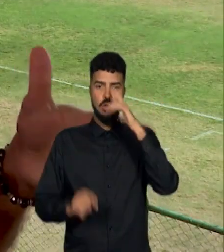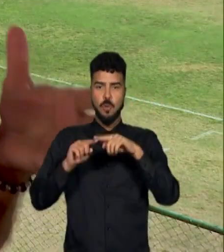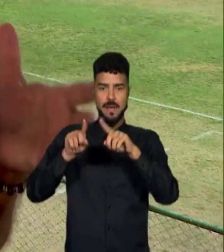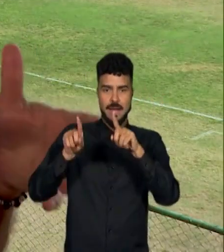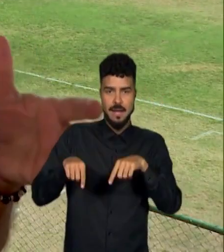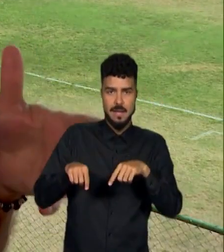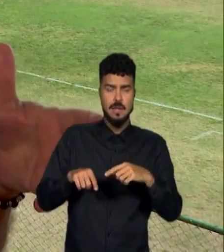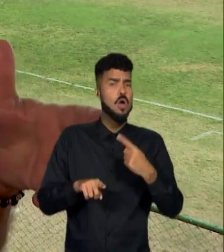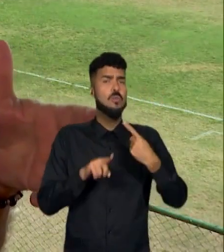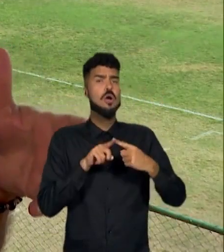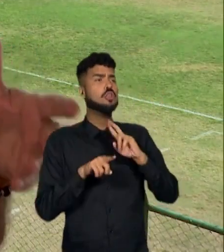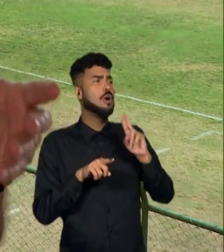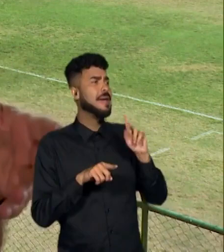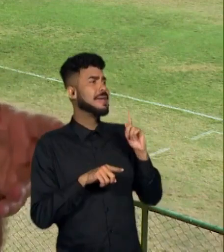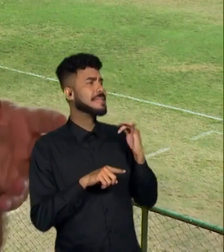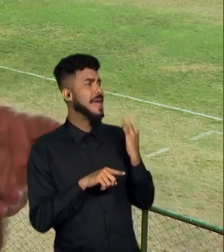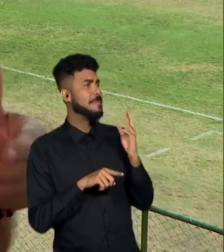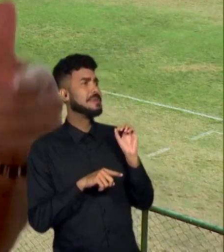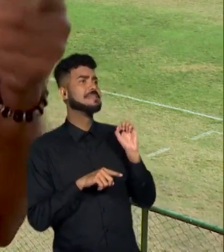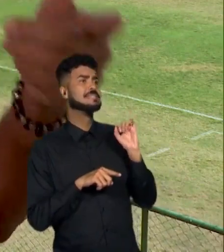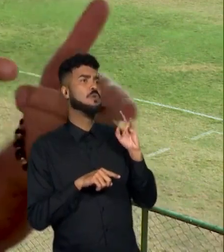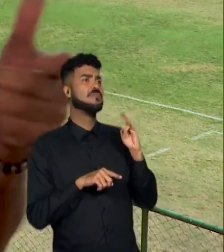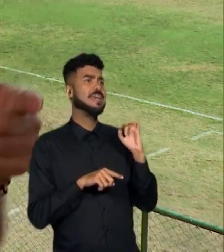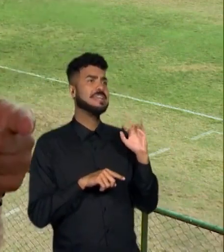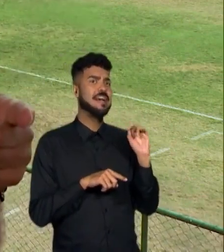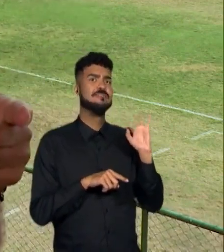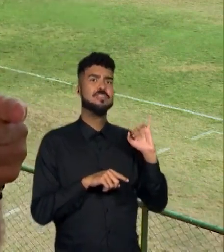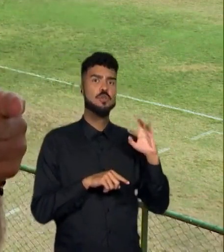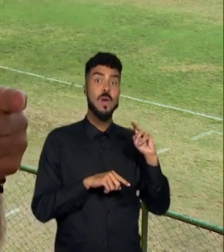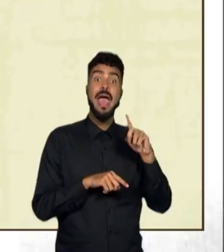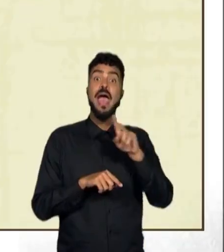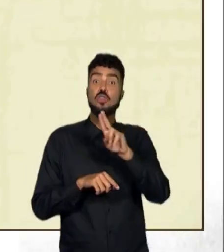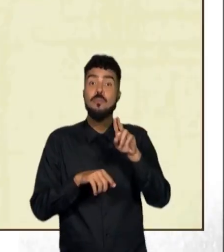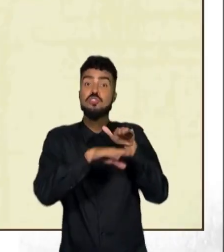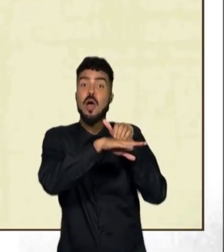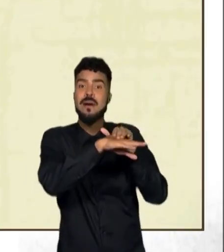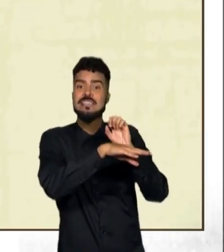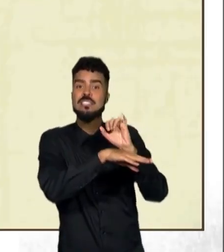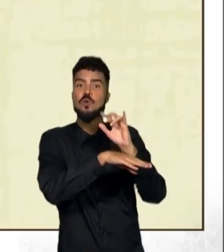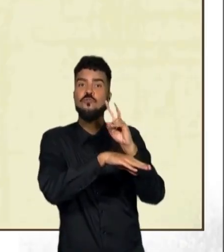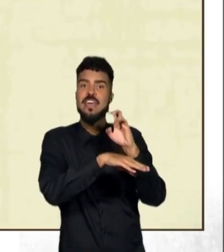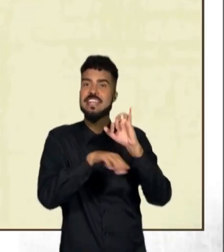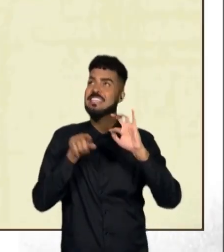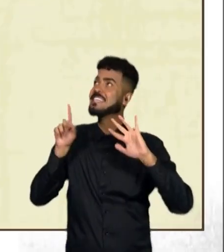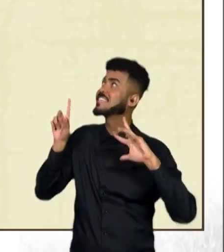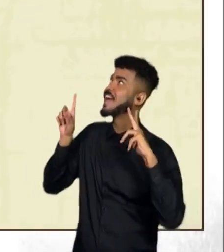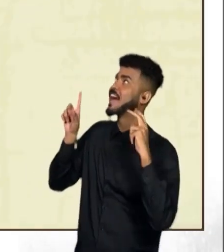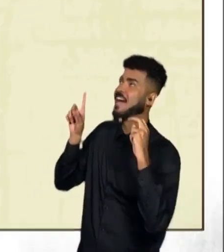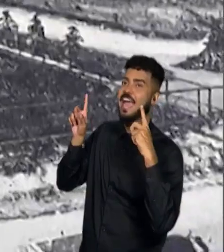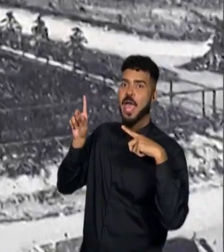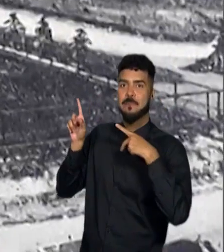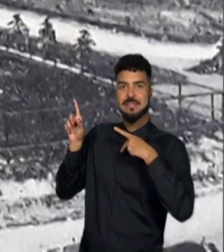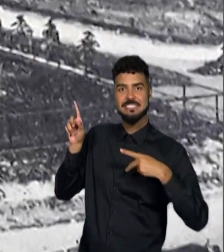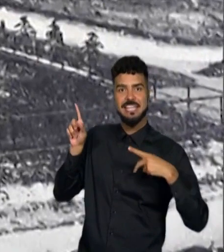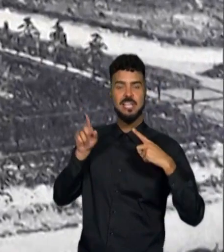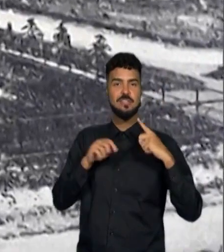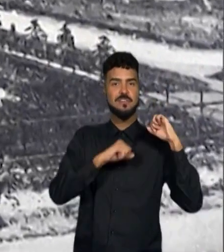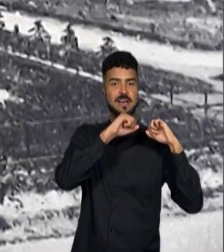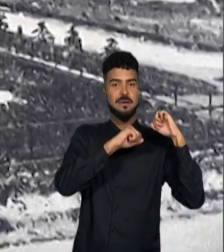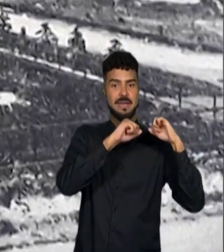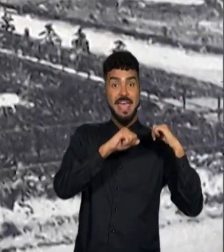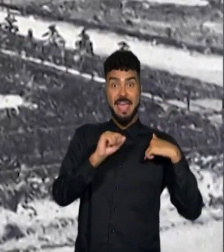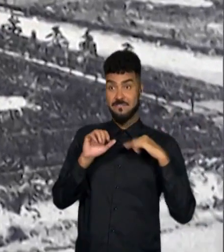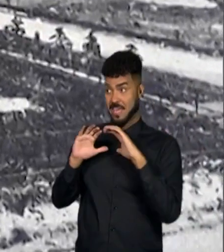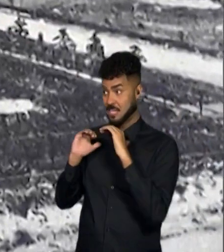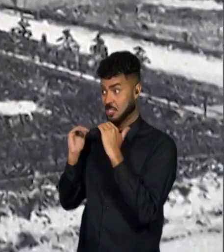estádio Guilherme da Silveira Filha? O Silveirinha, que era o presidente da fábrica. E ele fez esse estádio aqui porque o estádio era lá no centro